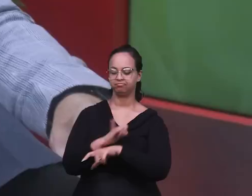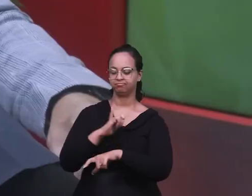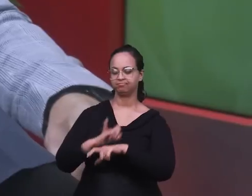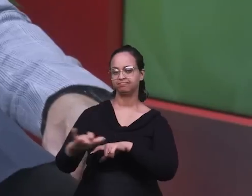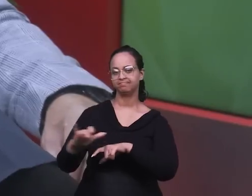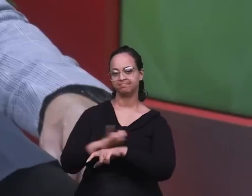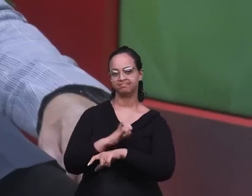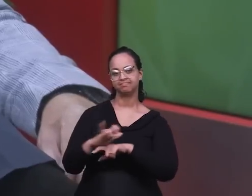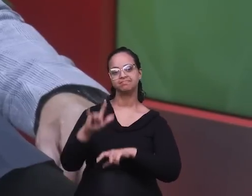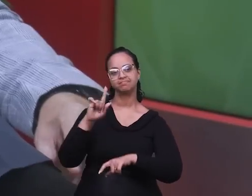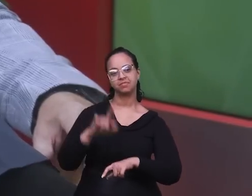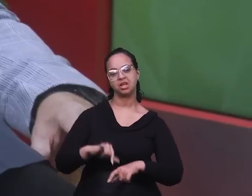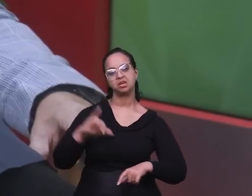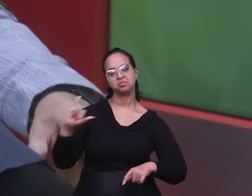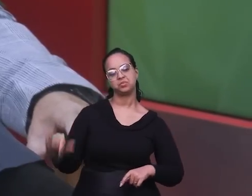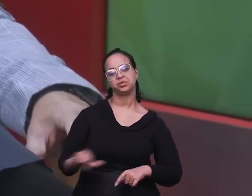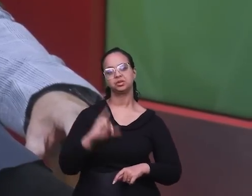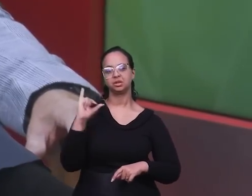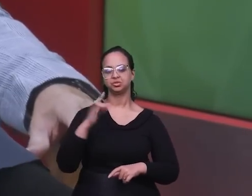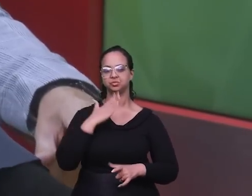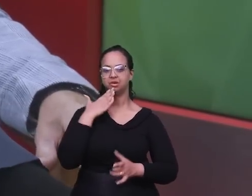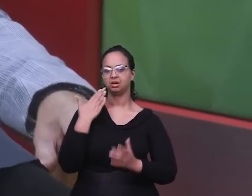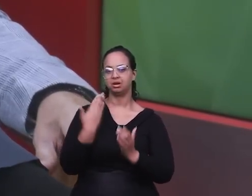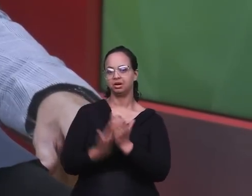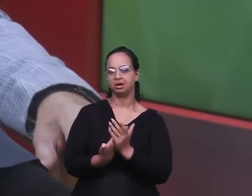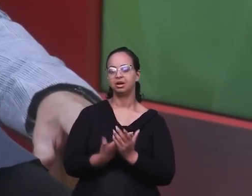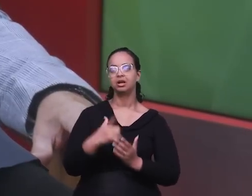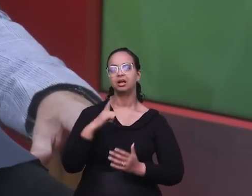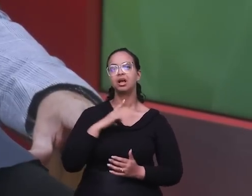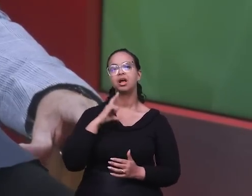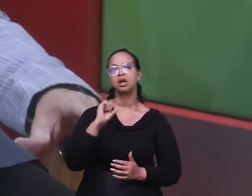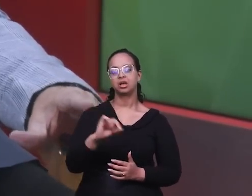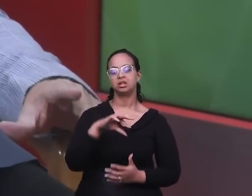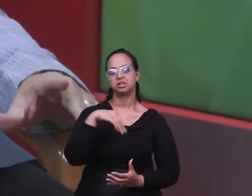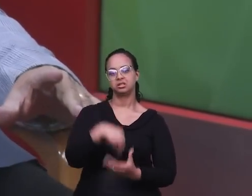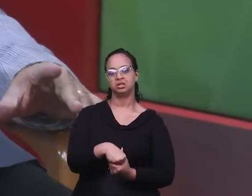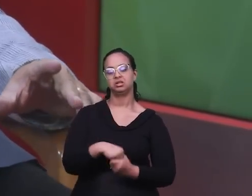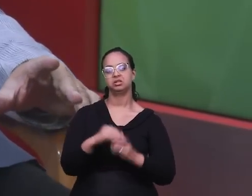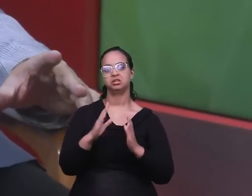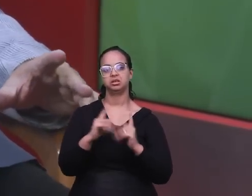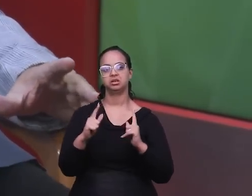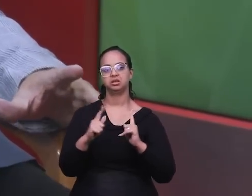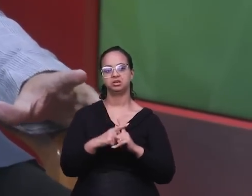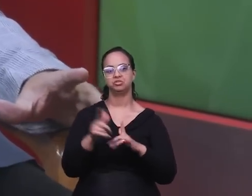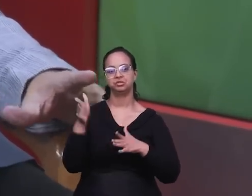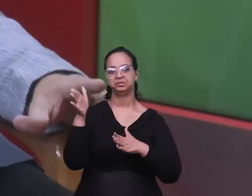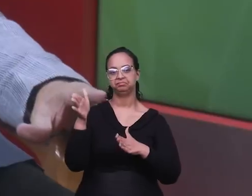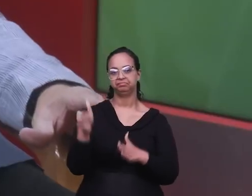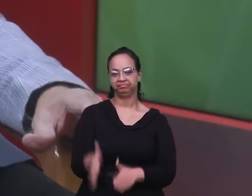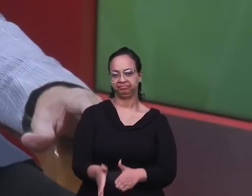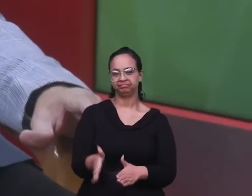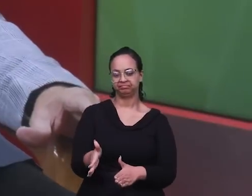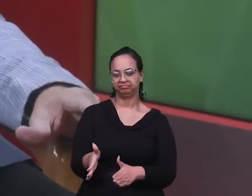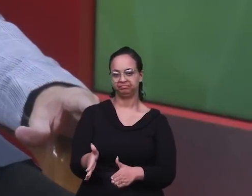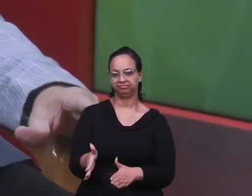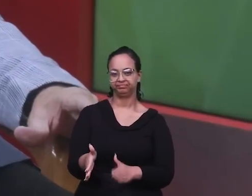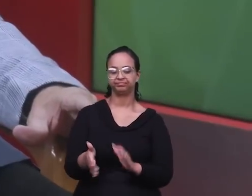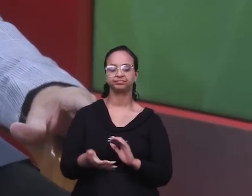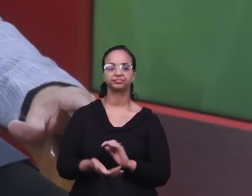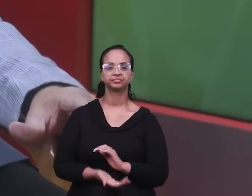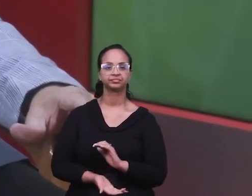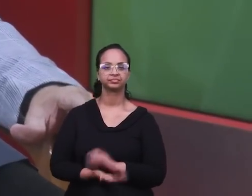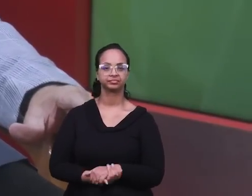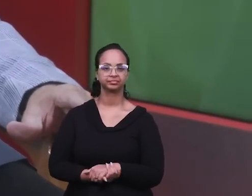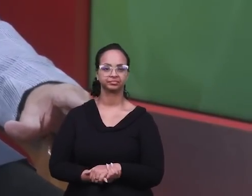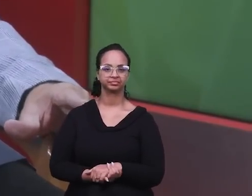recurso notável para a igreja fiel desta última hora. E